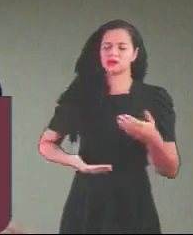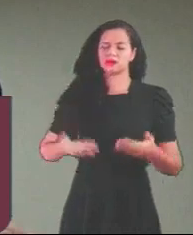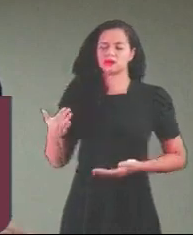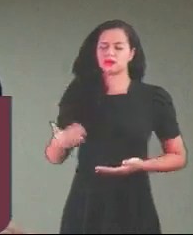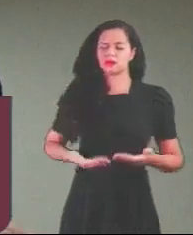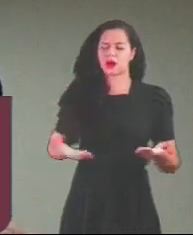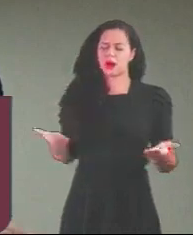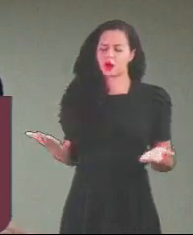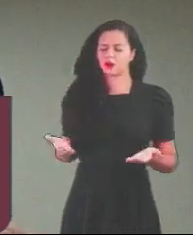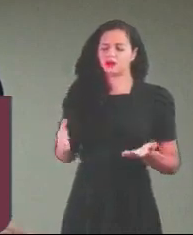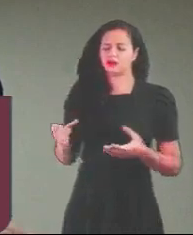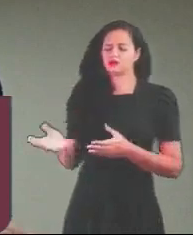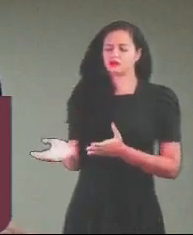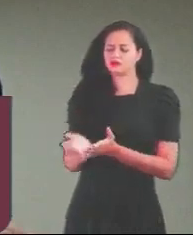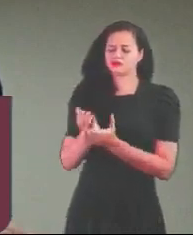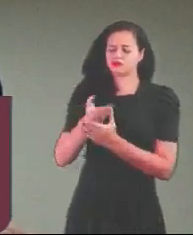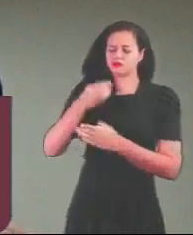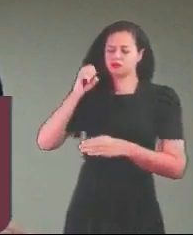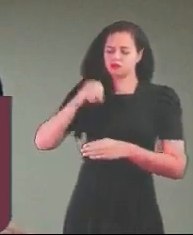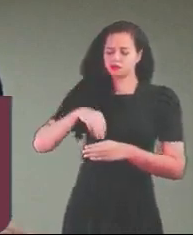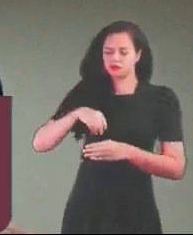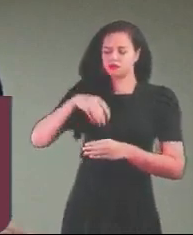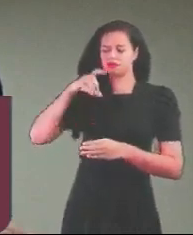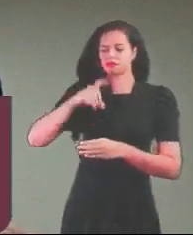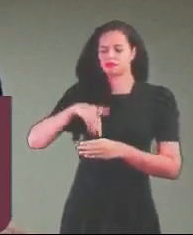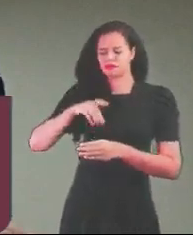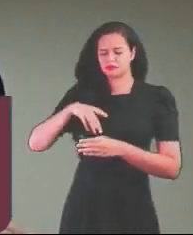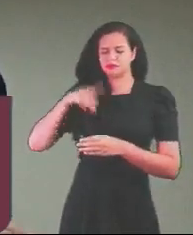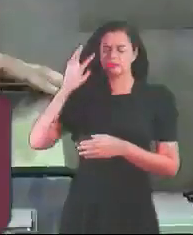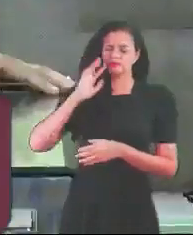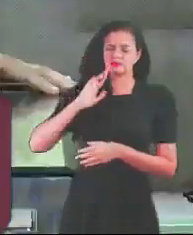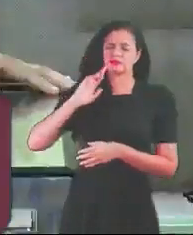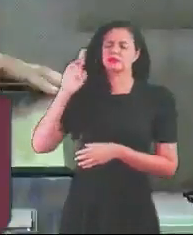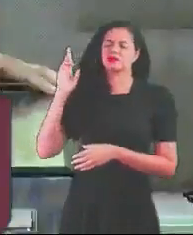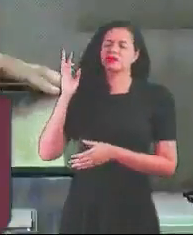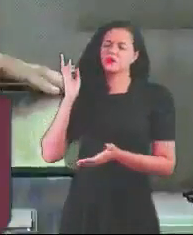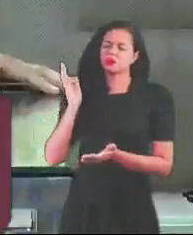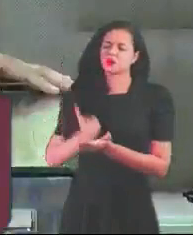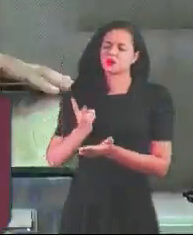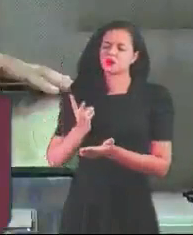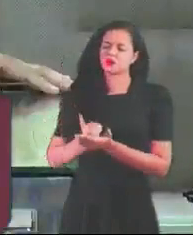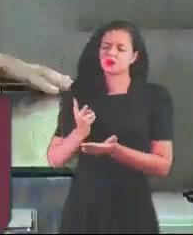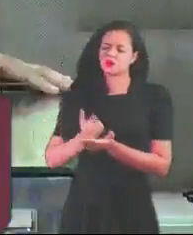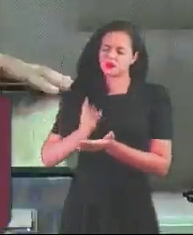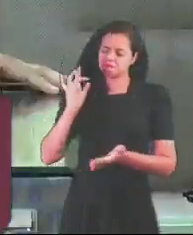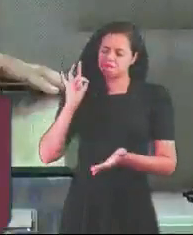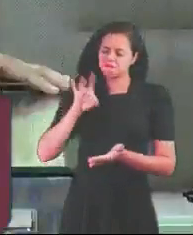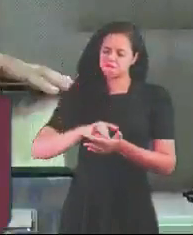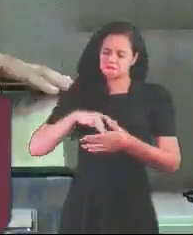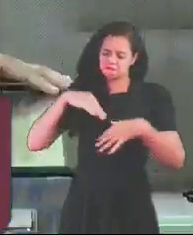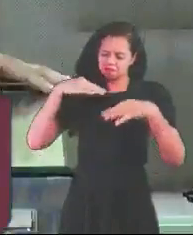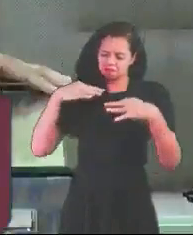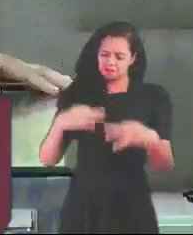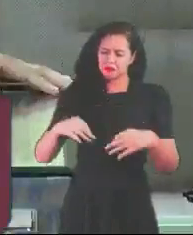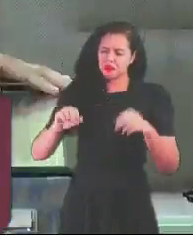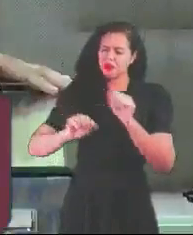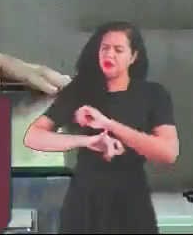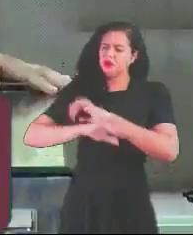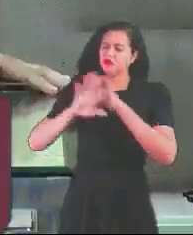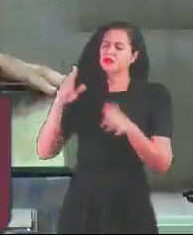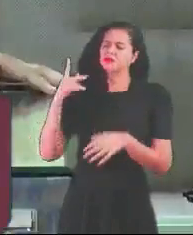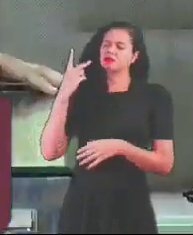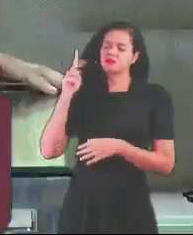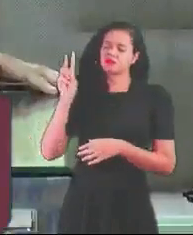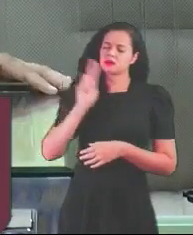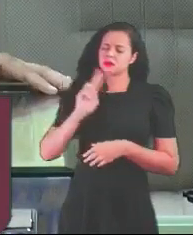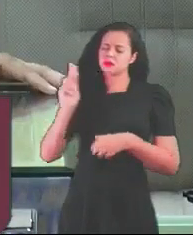vão recolher os santos dízimos e as ofertas, Senhor. Que eles continuem homens sinceros na tua presença, para a glória do teu santo e eterno